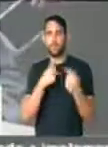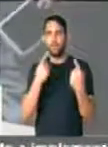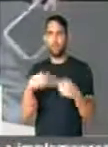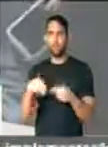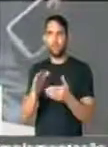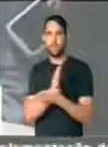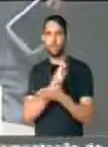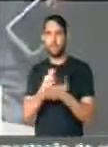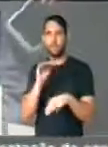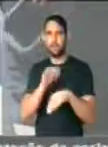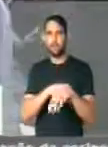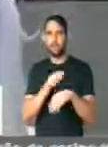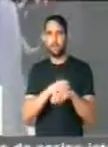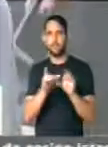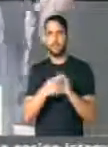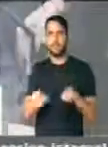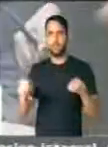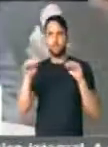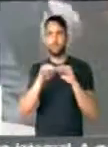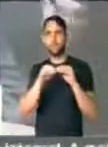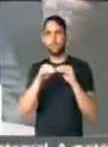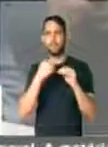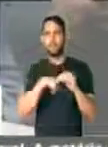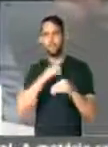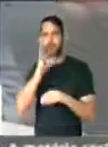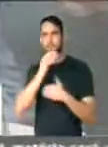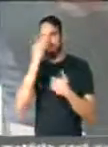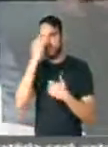mecanismo que é contrário à independência e à soberania do nosso país. Muito obrigado.